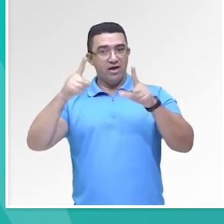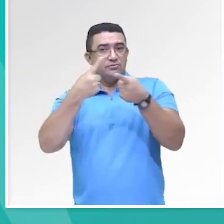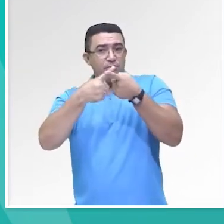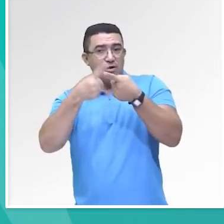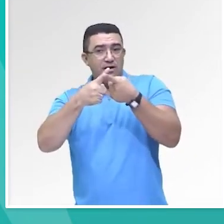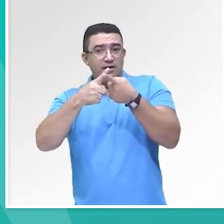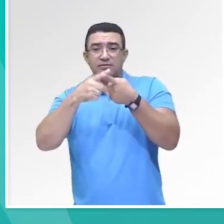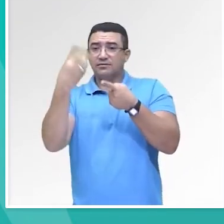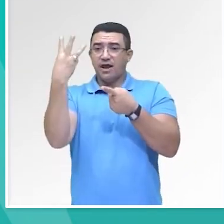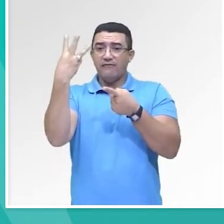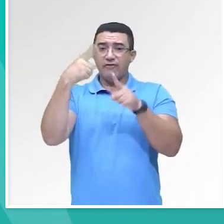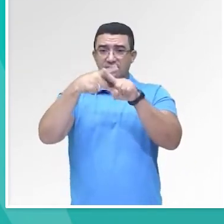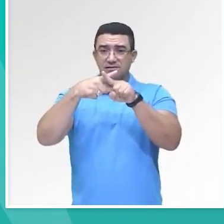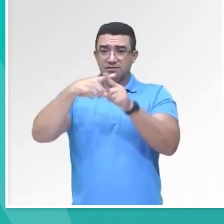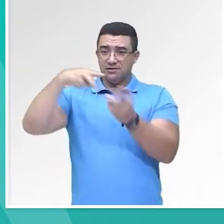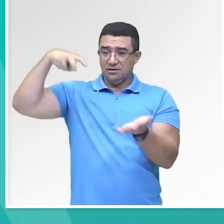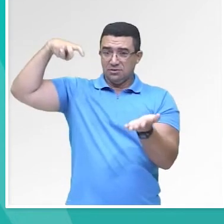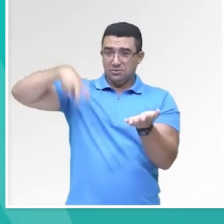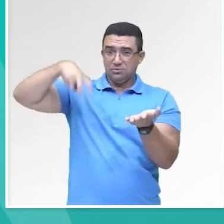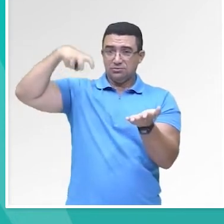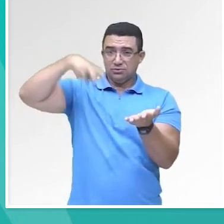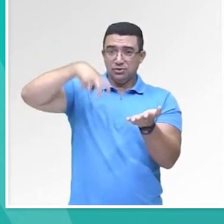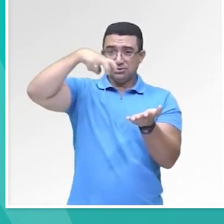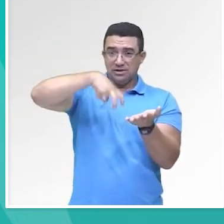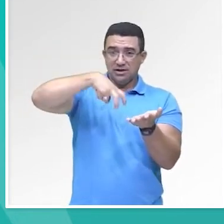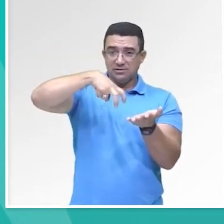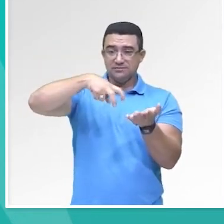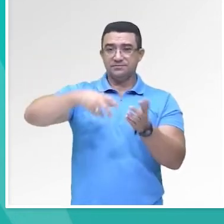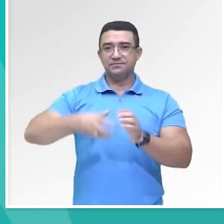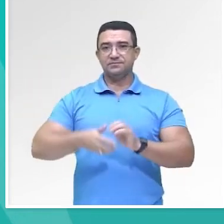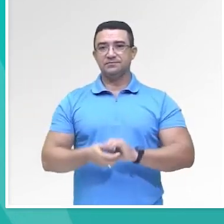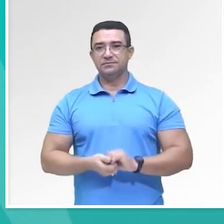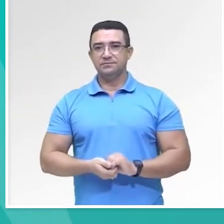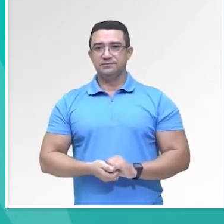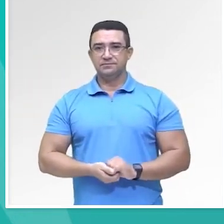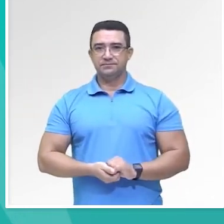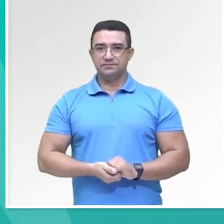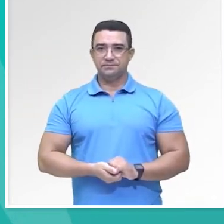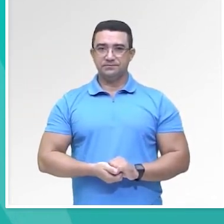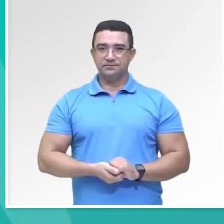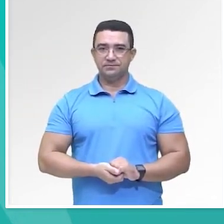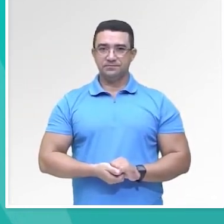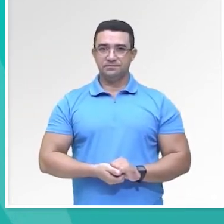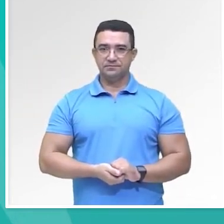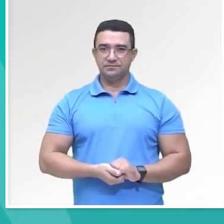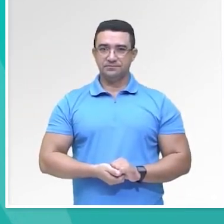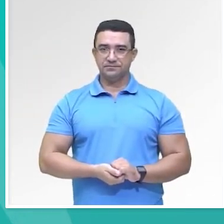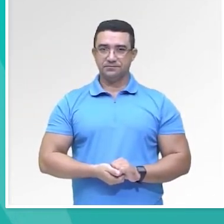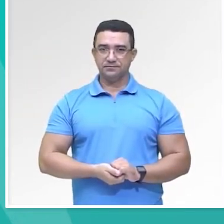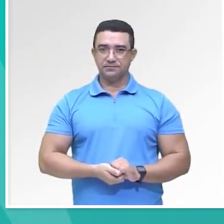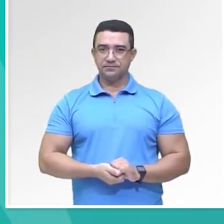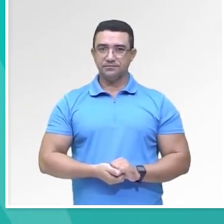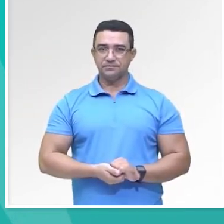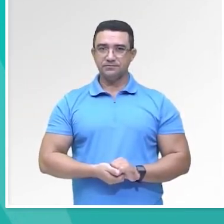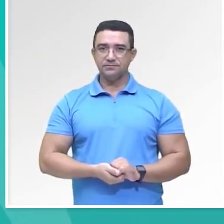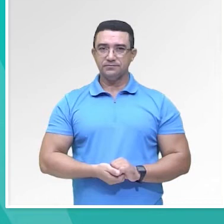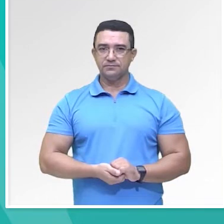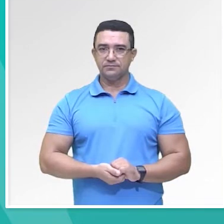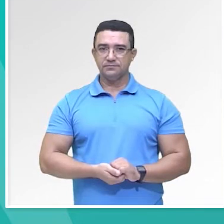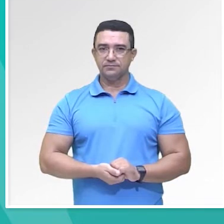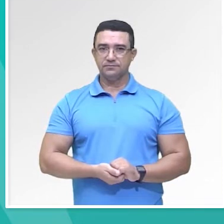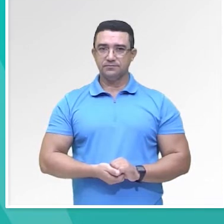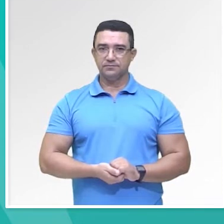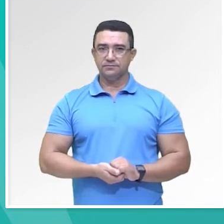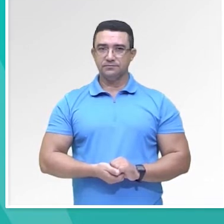diferenciadas. Se lá você pisa e salta, aqui você pisa, ainda dá mais 2 passadas para efetuar